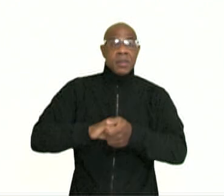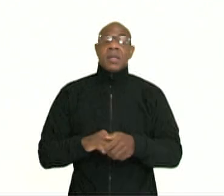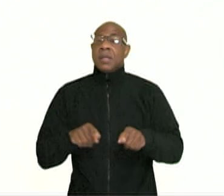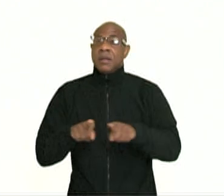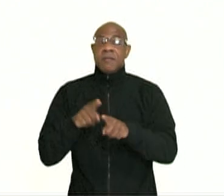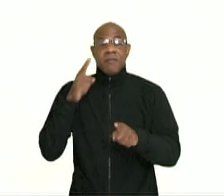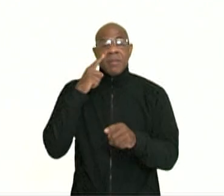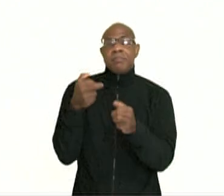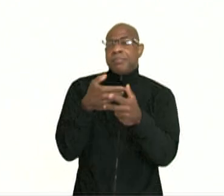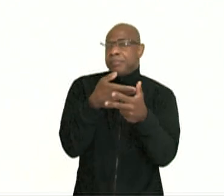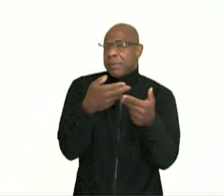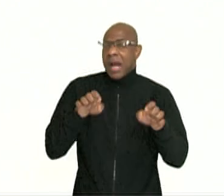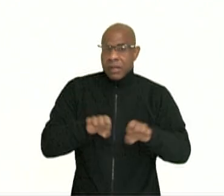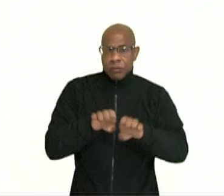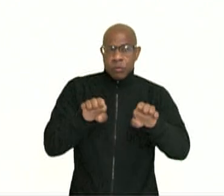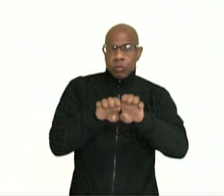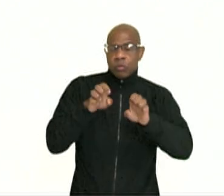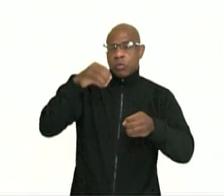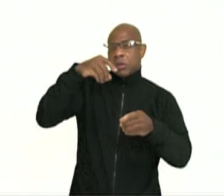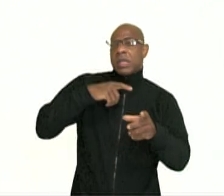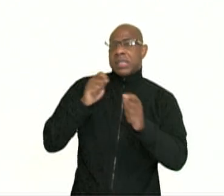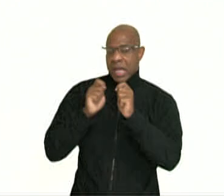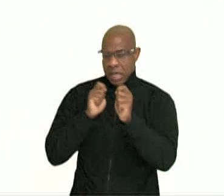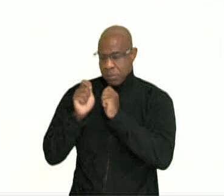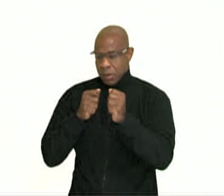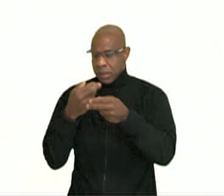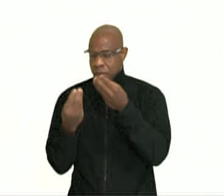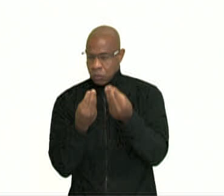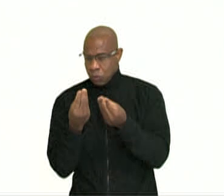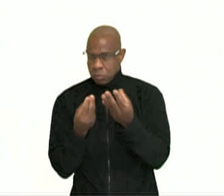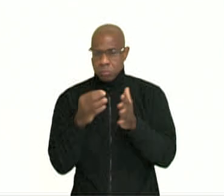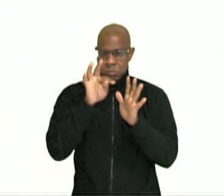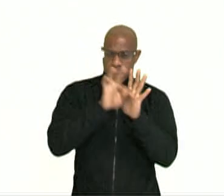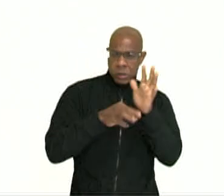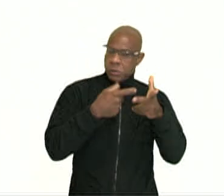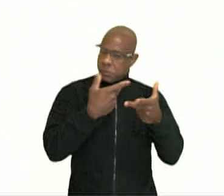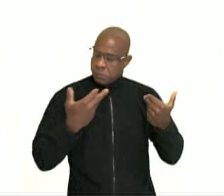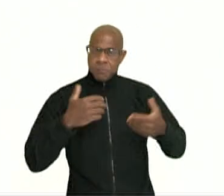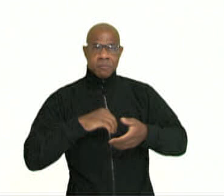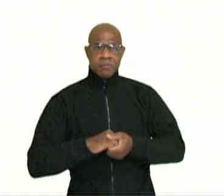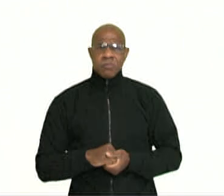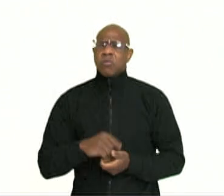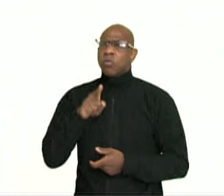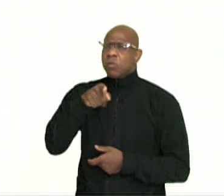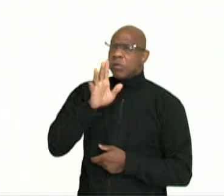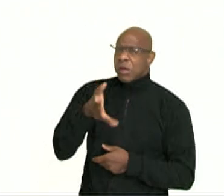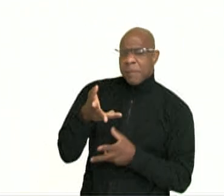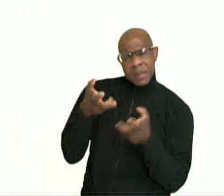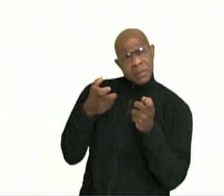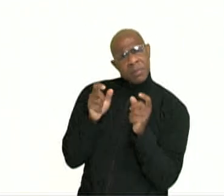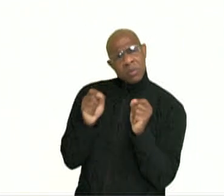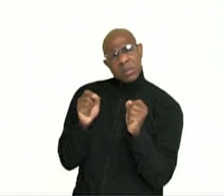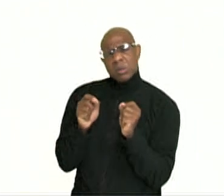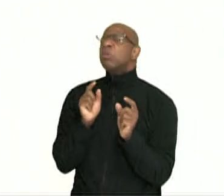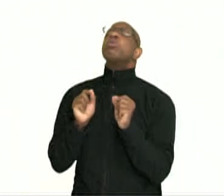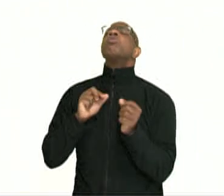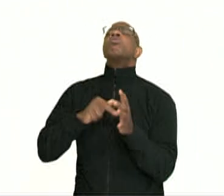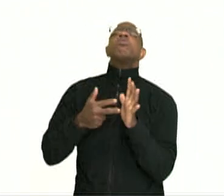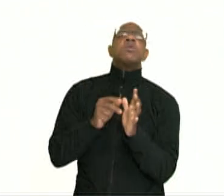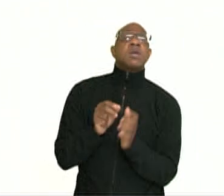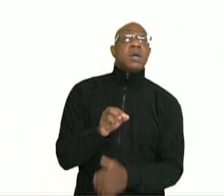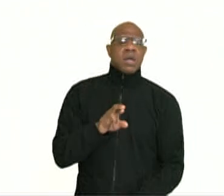uma reportagem, identificando sua finalidade. Você já percebeu o que é uma